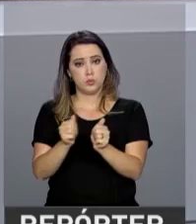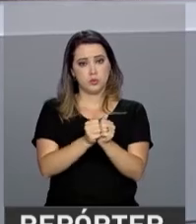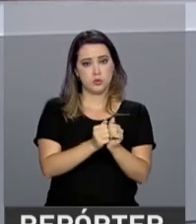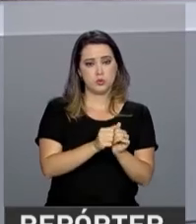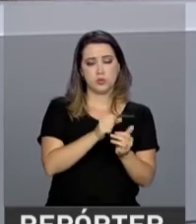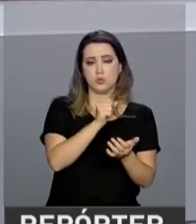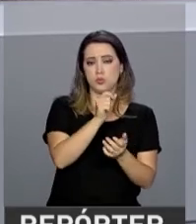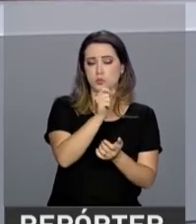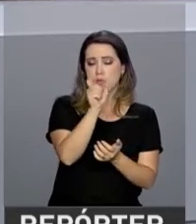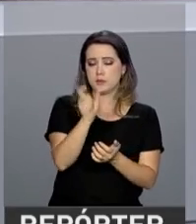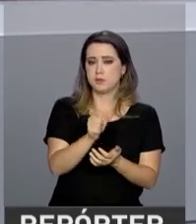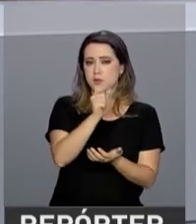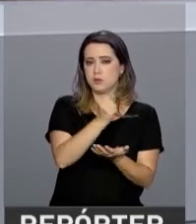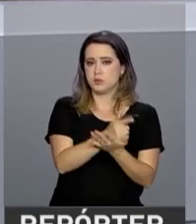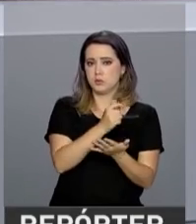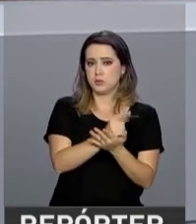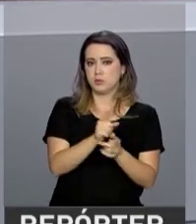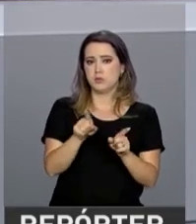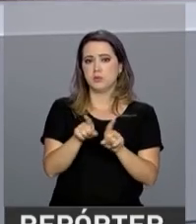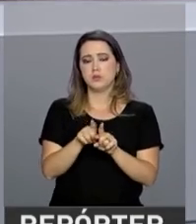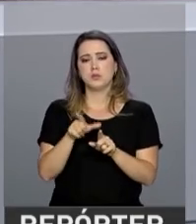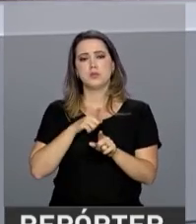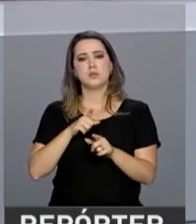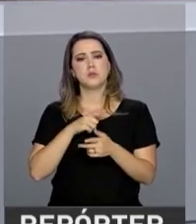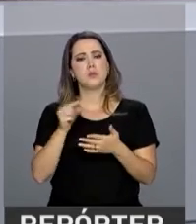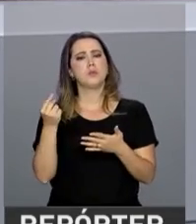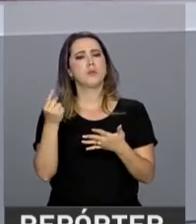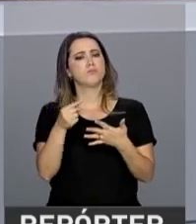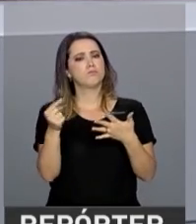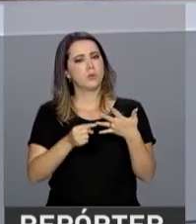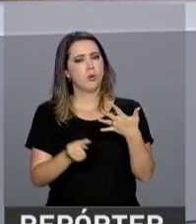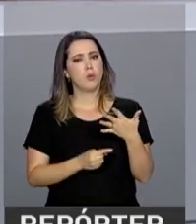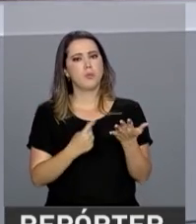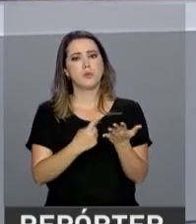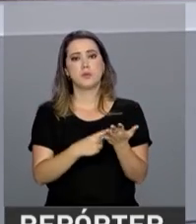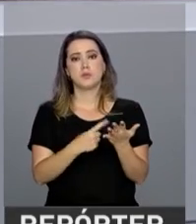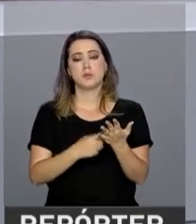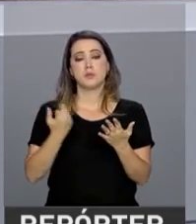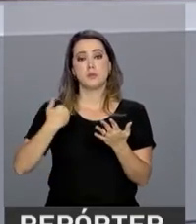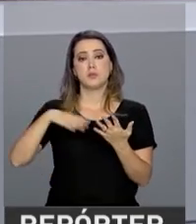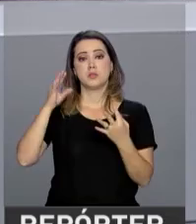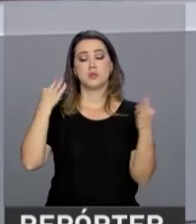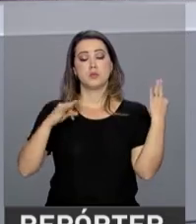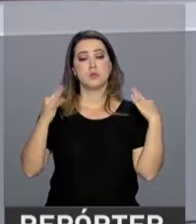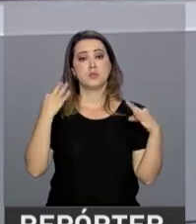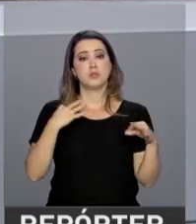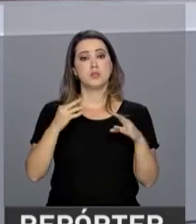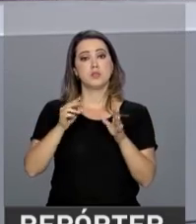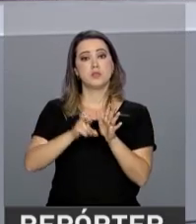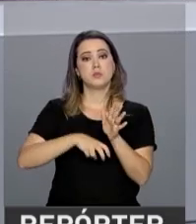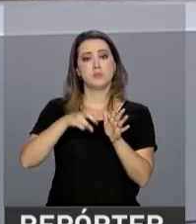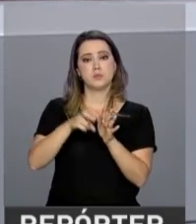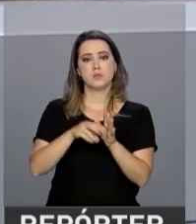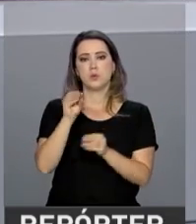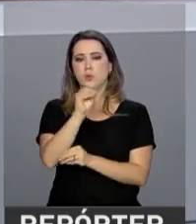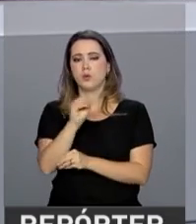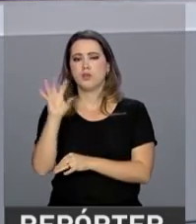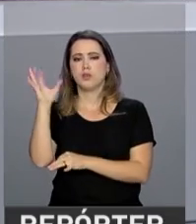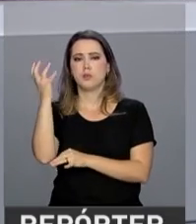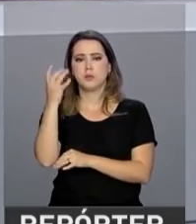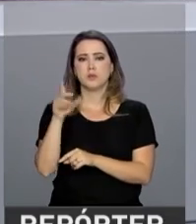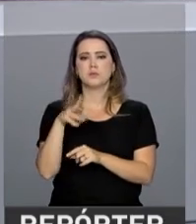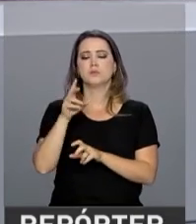plano safra 2008 2009 inclui acordos de cooperação para ampliar o turismo no campo a sustentabilidade ambiental